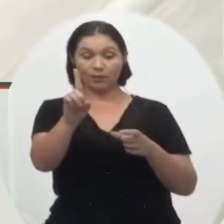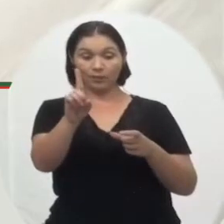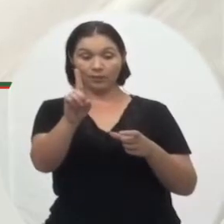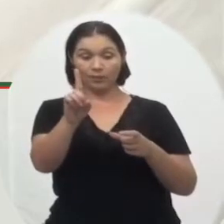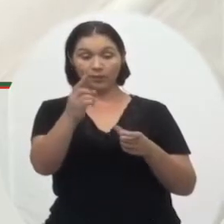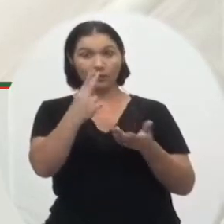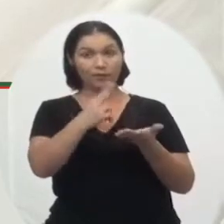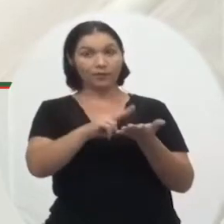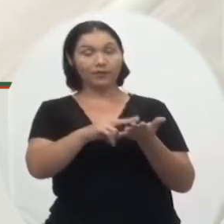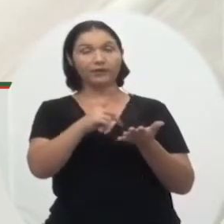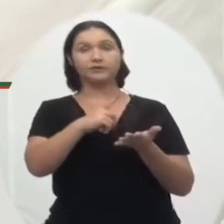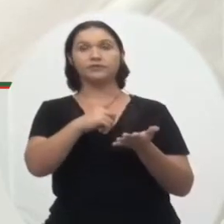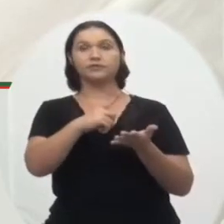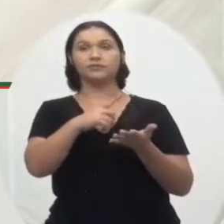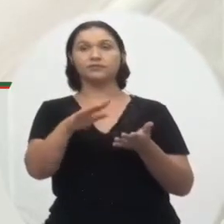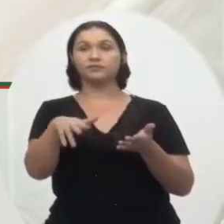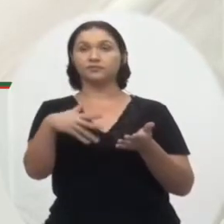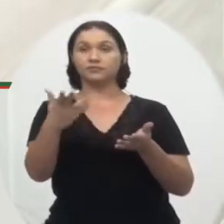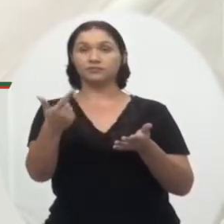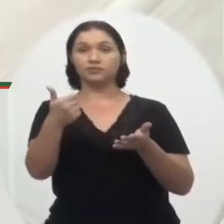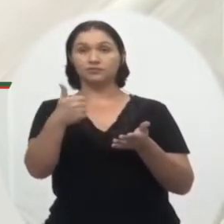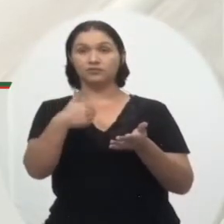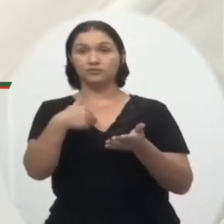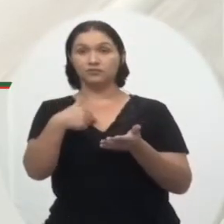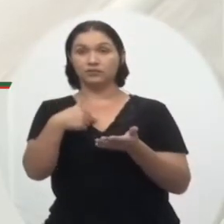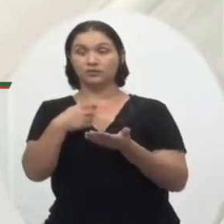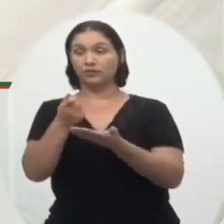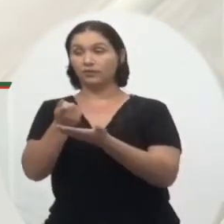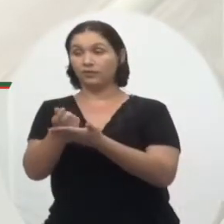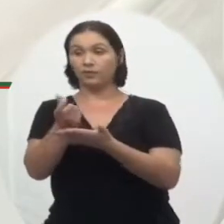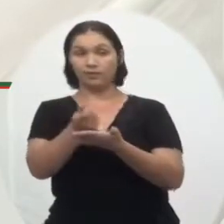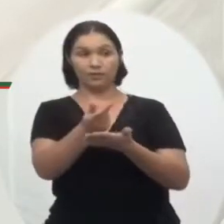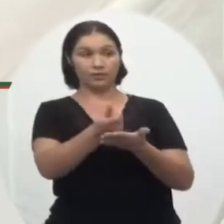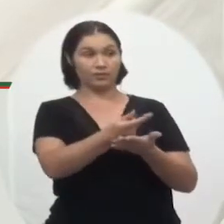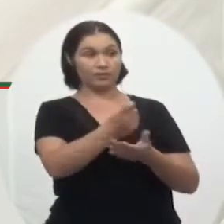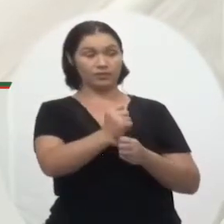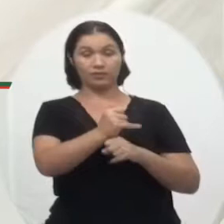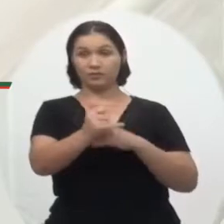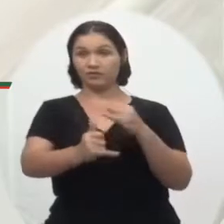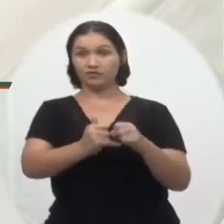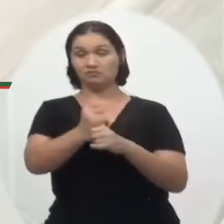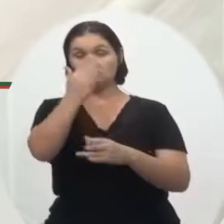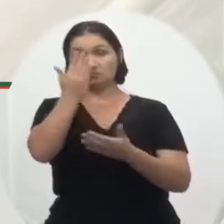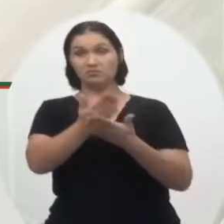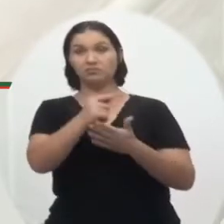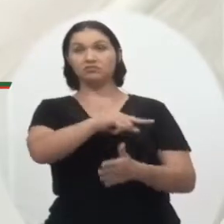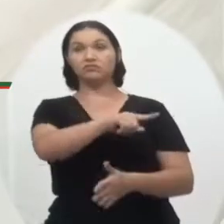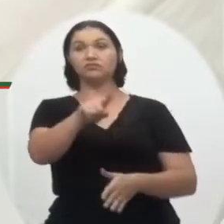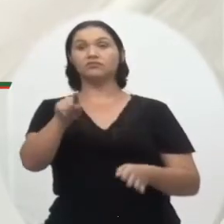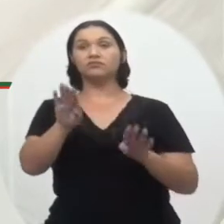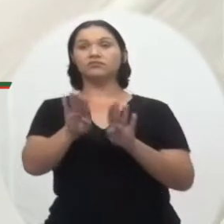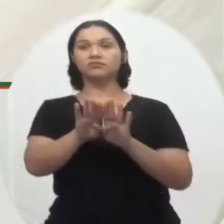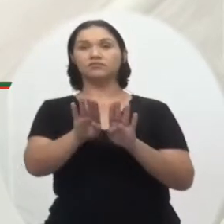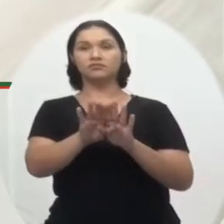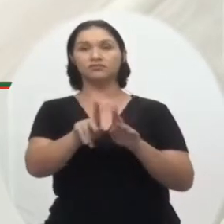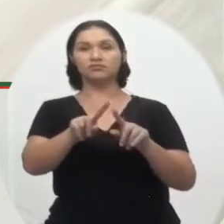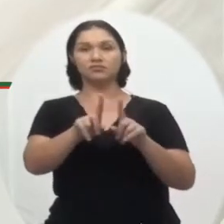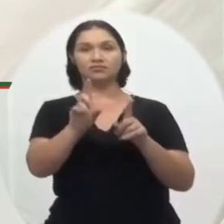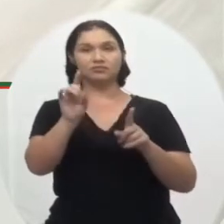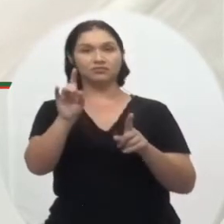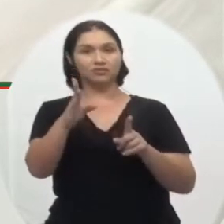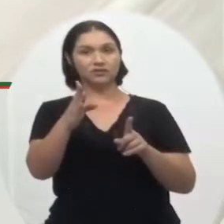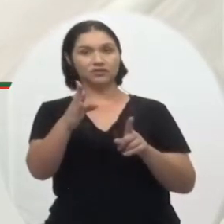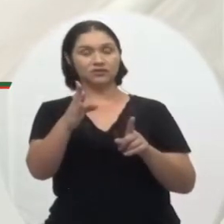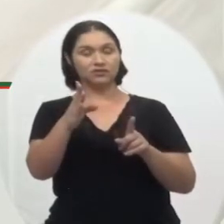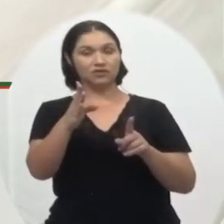lá. E vejam, eu compro pela internet, creio que os senhores aqui também, pelo menos a maioria, não tem só o correio como forma de entrega. Nós